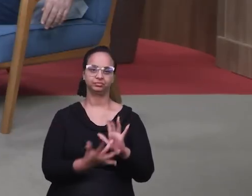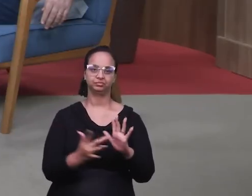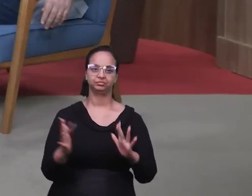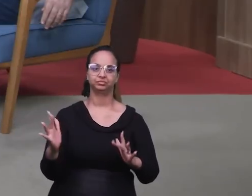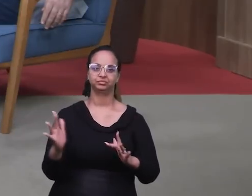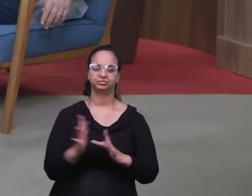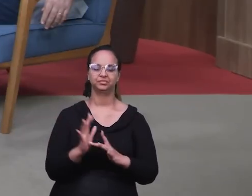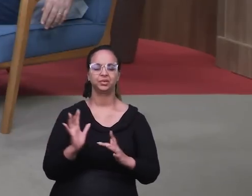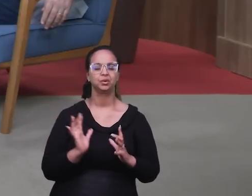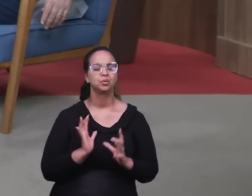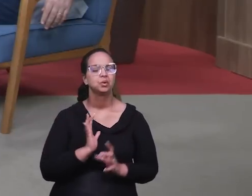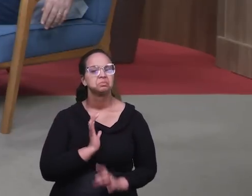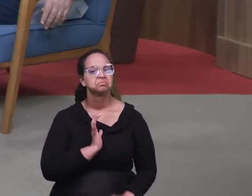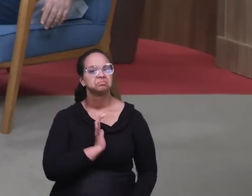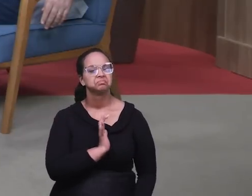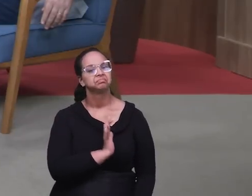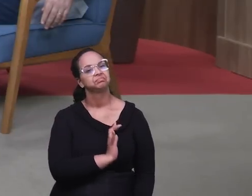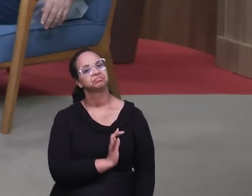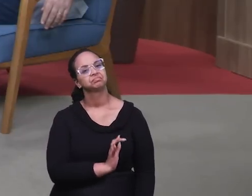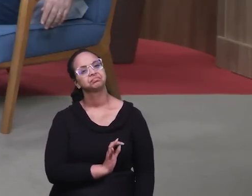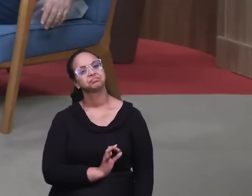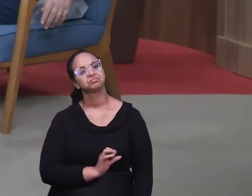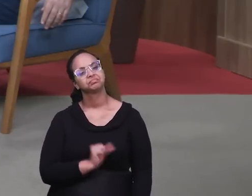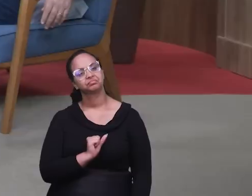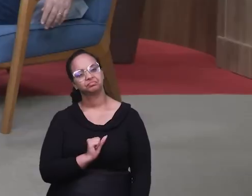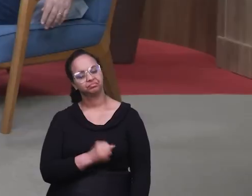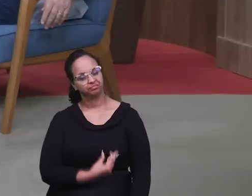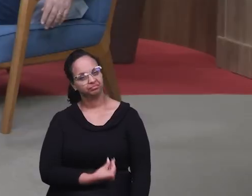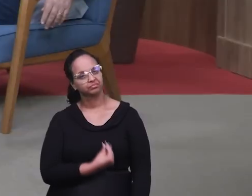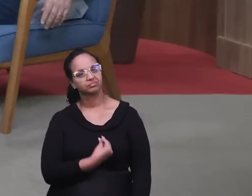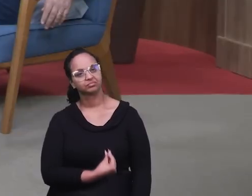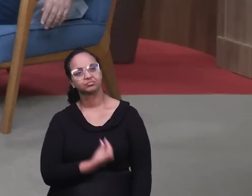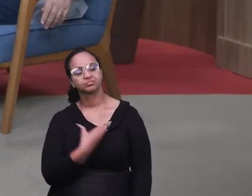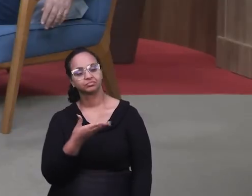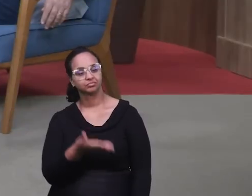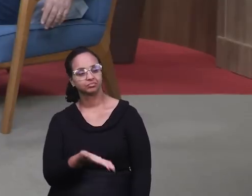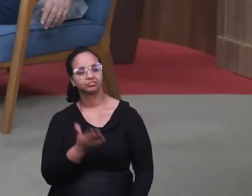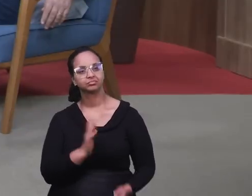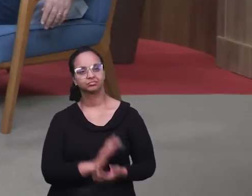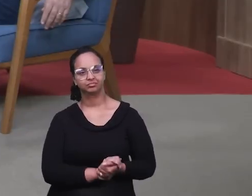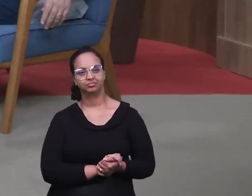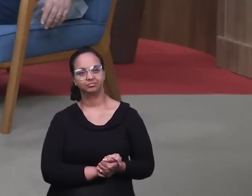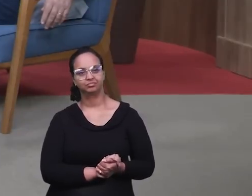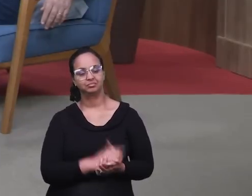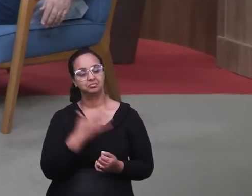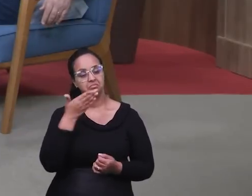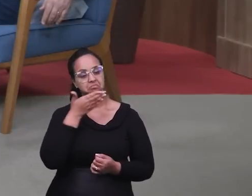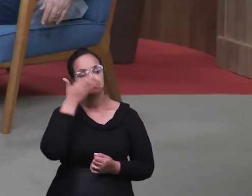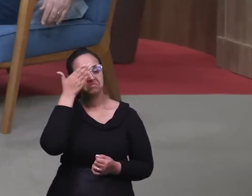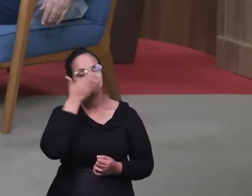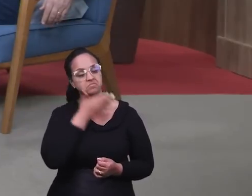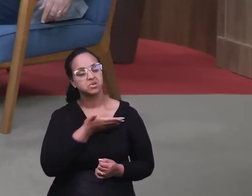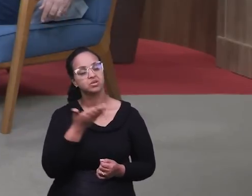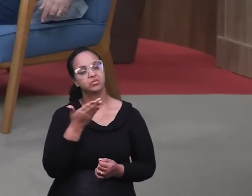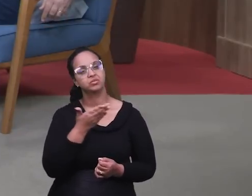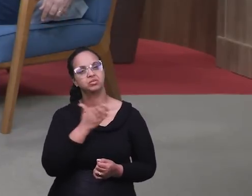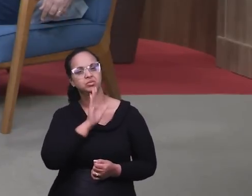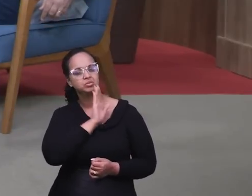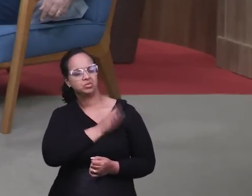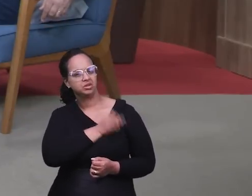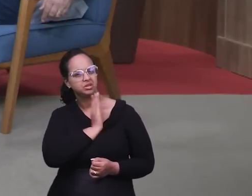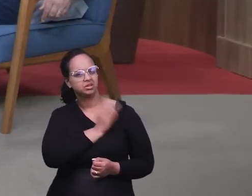Jesus morava, né? O amor estava vivo, estava latente